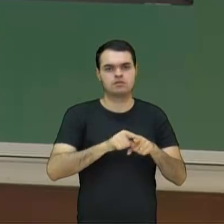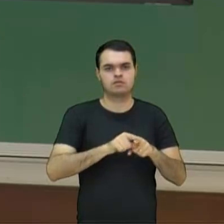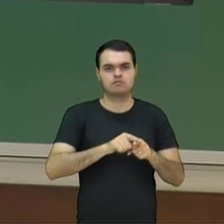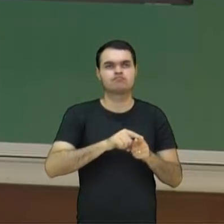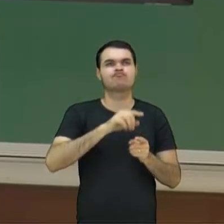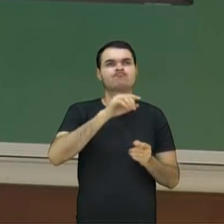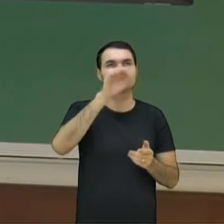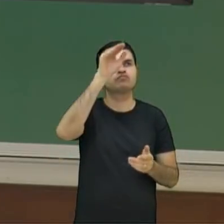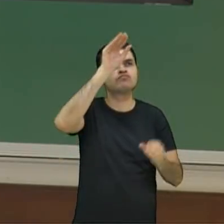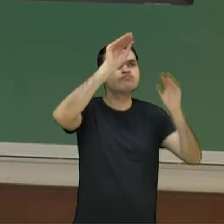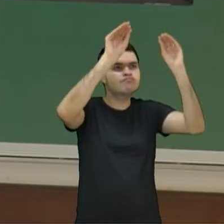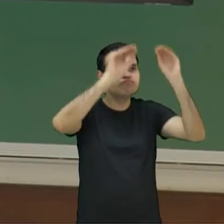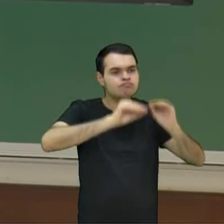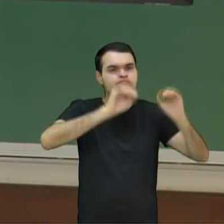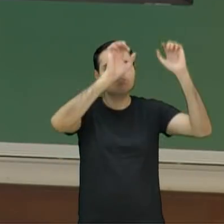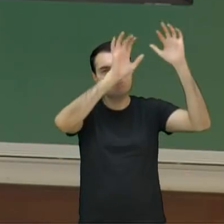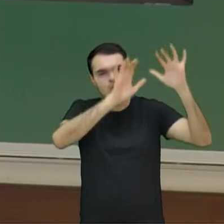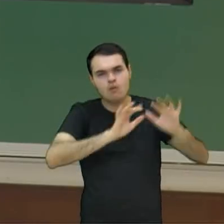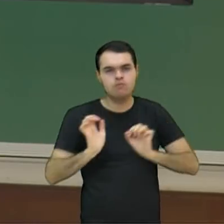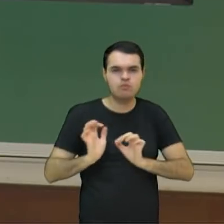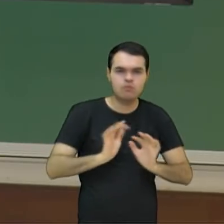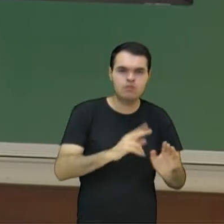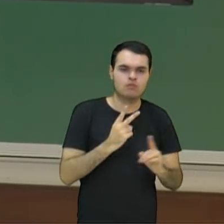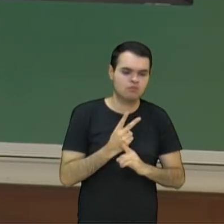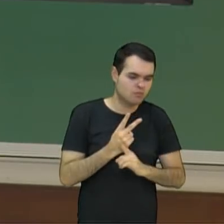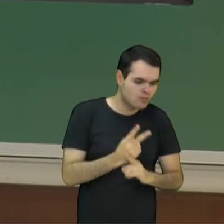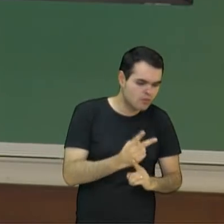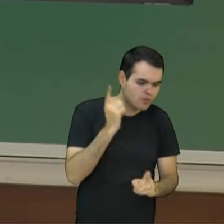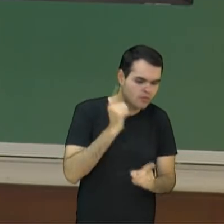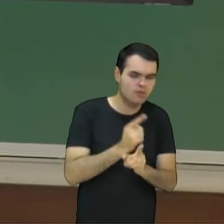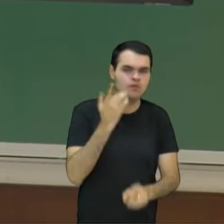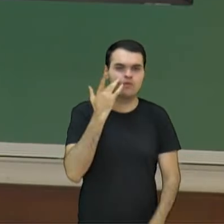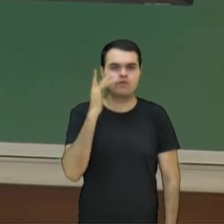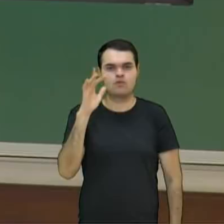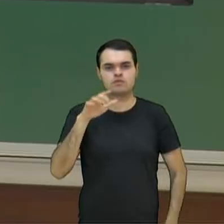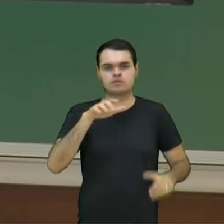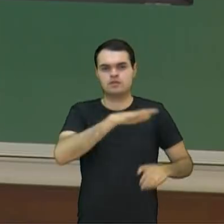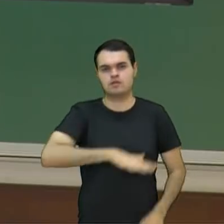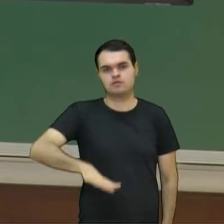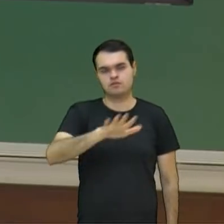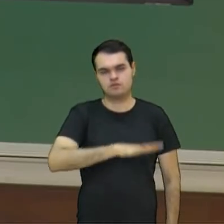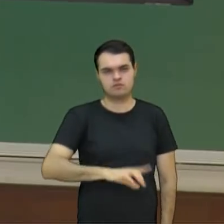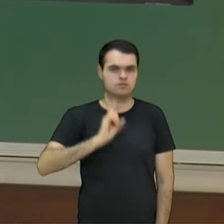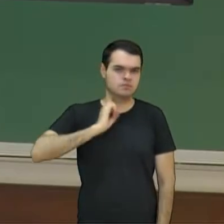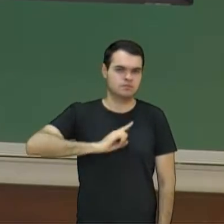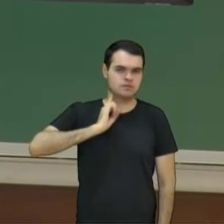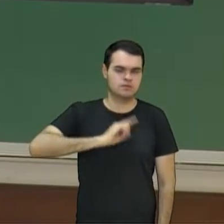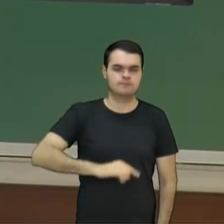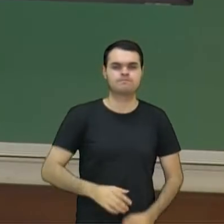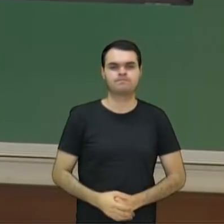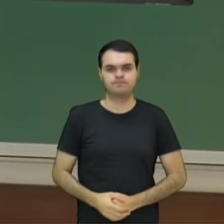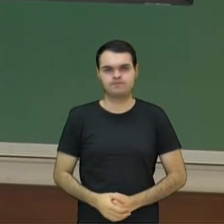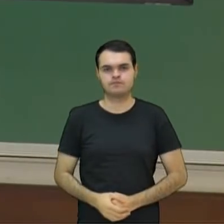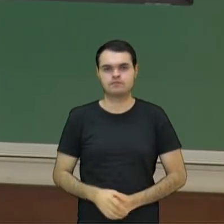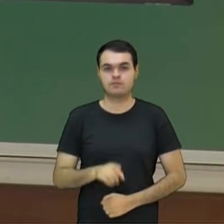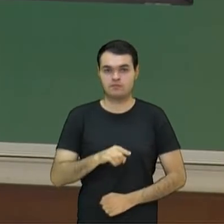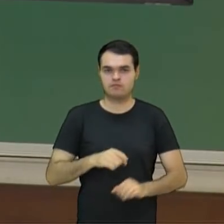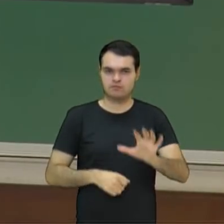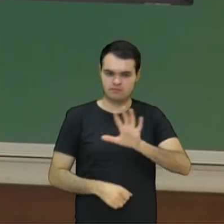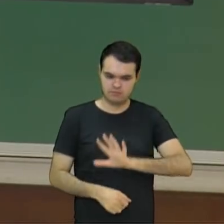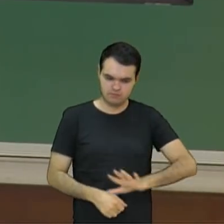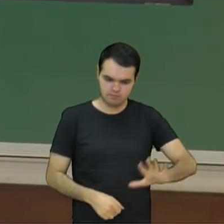vai acontecer aqui com a descoberta do ouro e pedras preciosas na região de Minas Gerais, né? E aí vai se tornar uma área